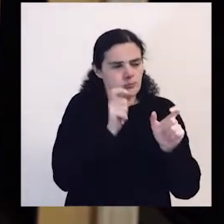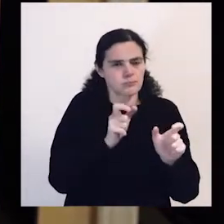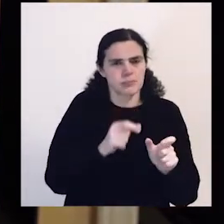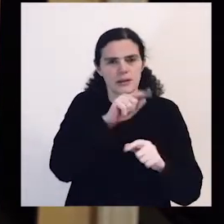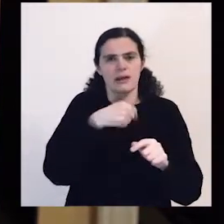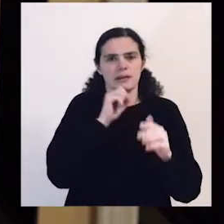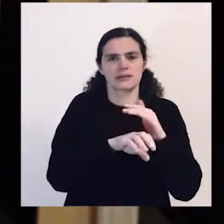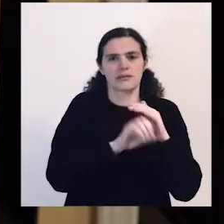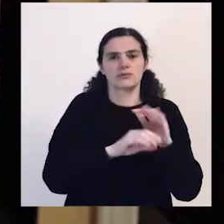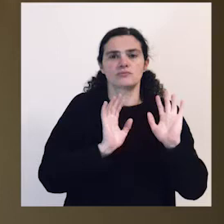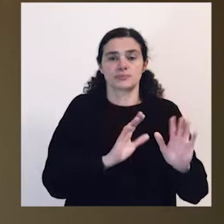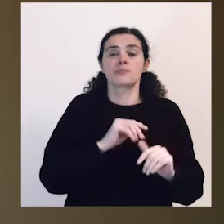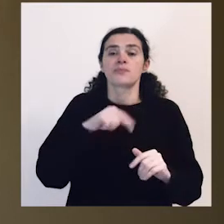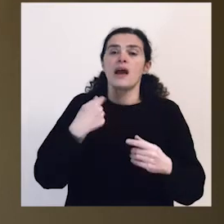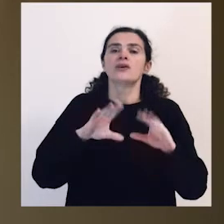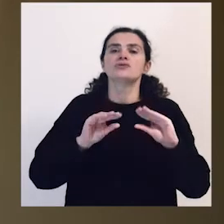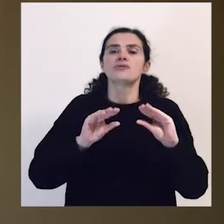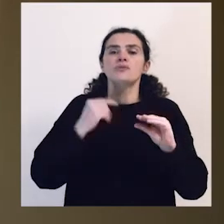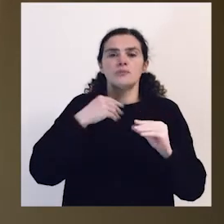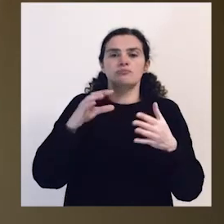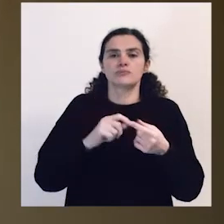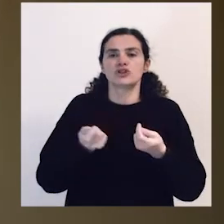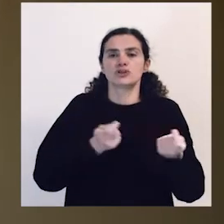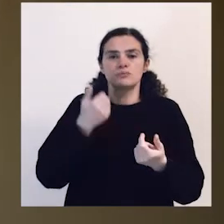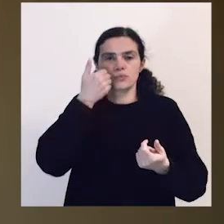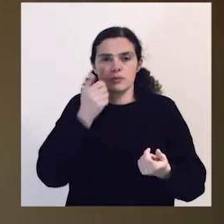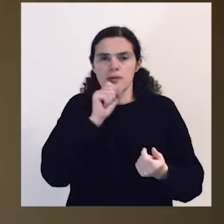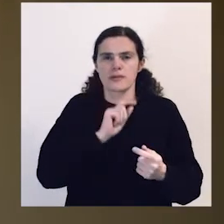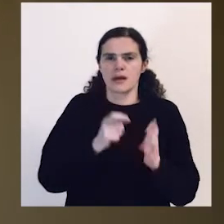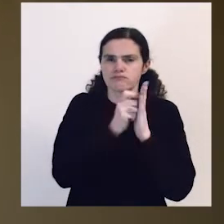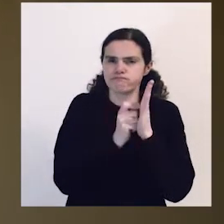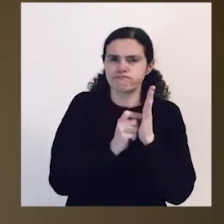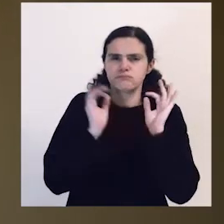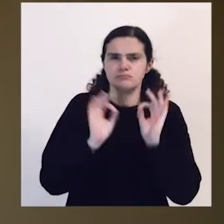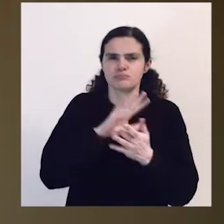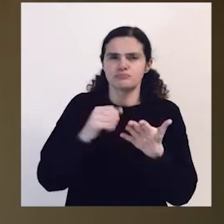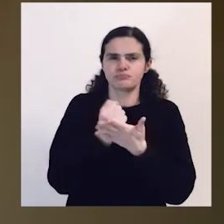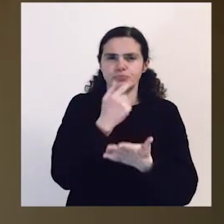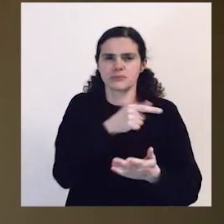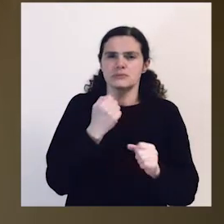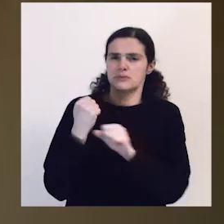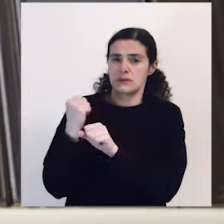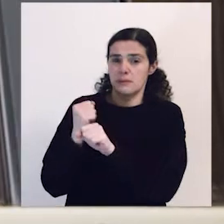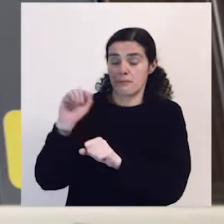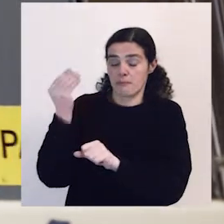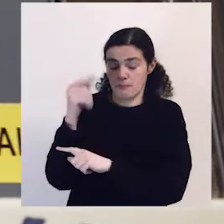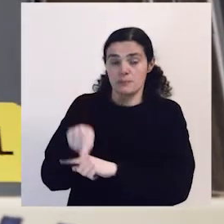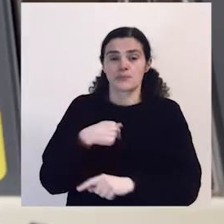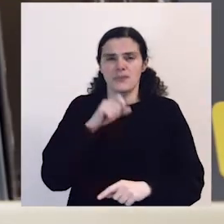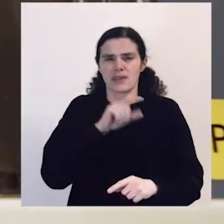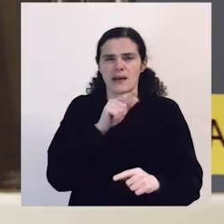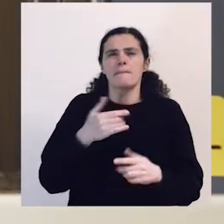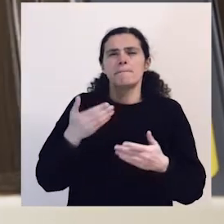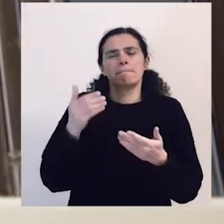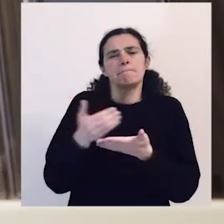e o acondicionamento da obra nas reservas. Usamos um software de gestão museológica que nos permite fazer um registro completo da obra. Nessa base de dados